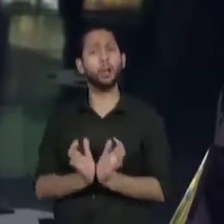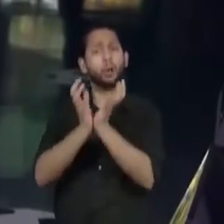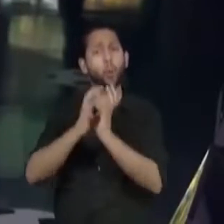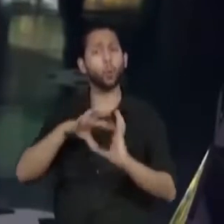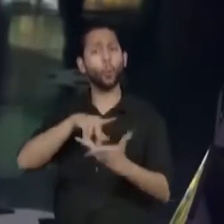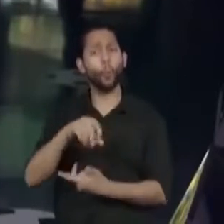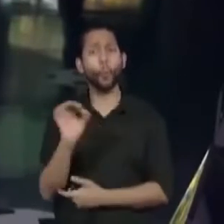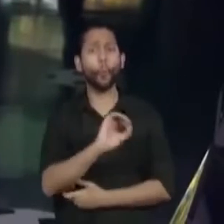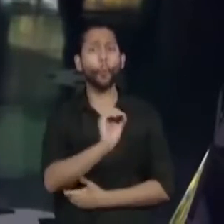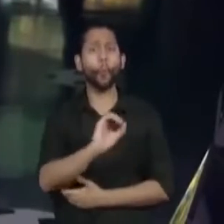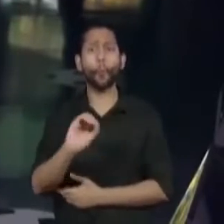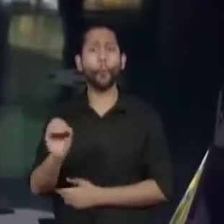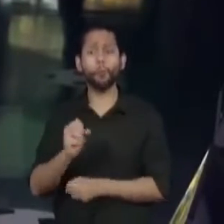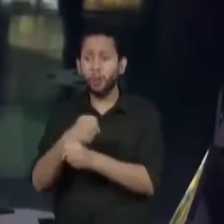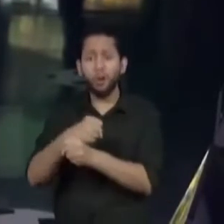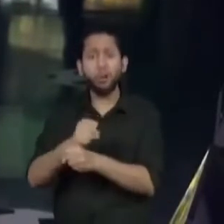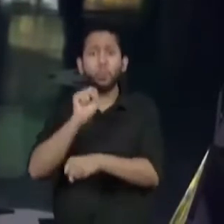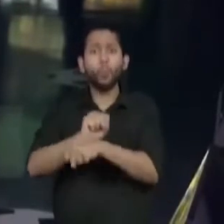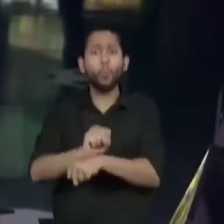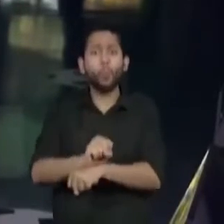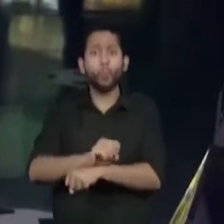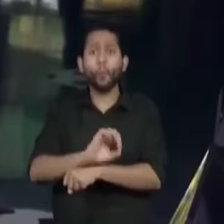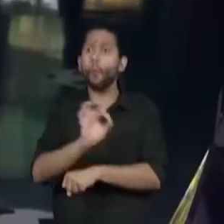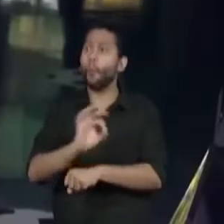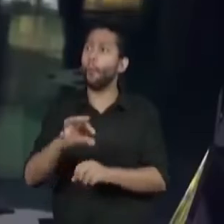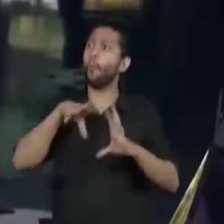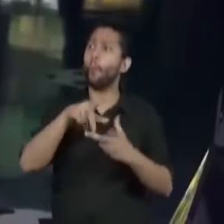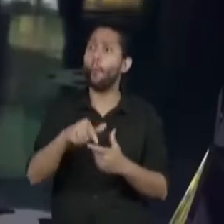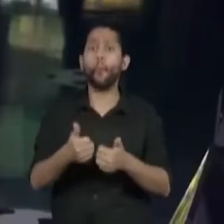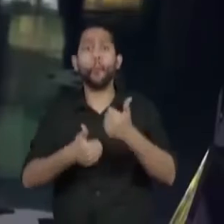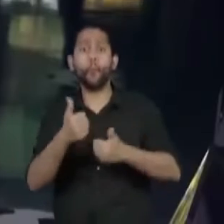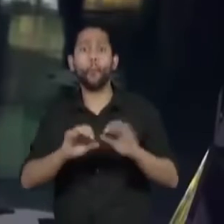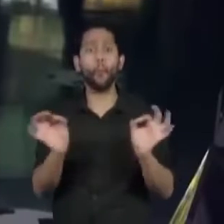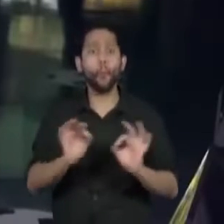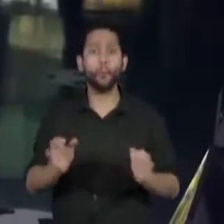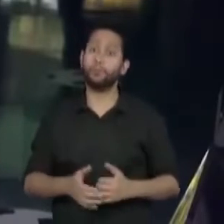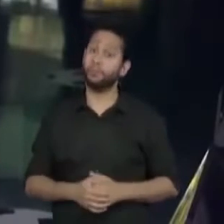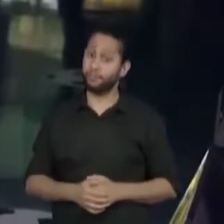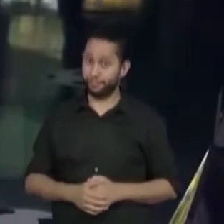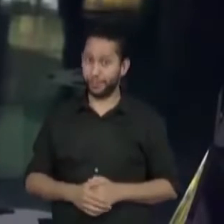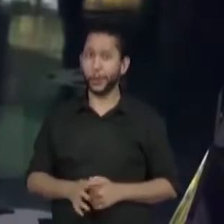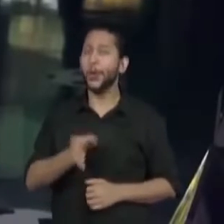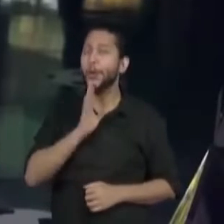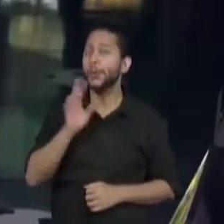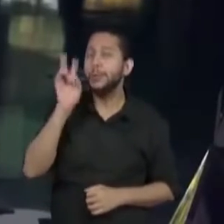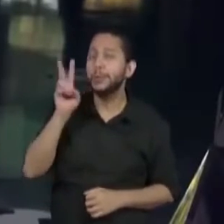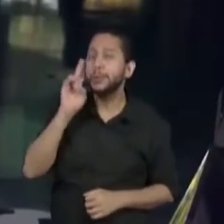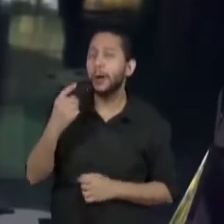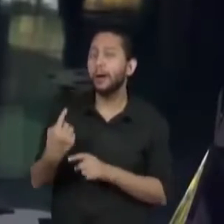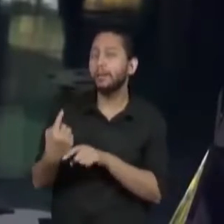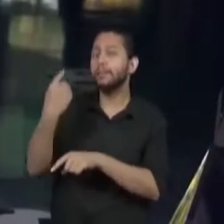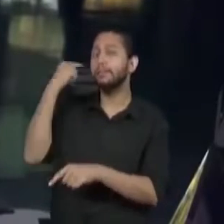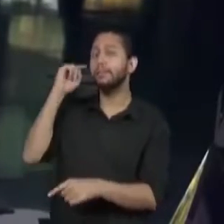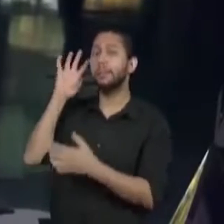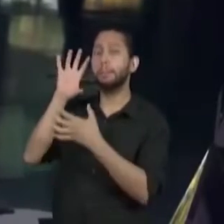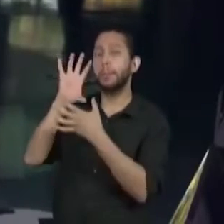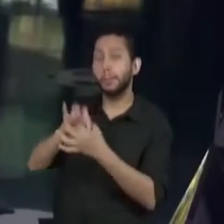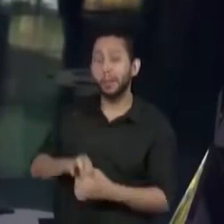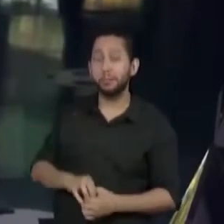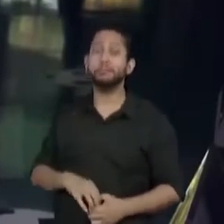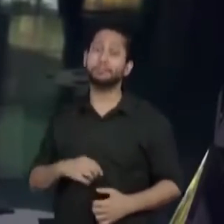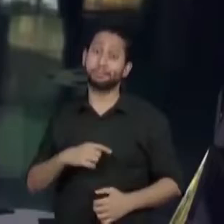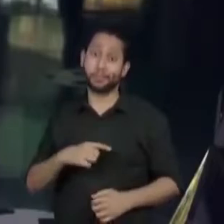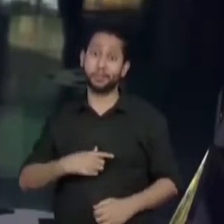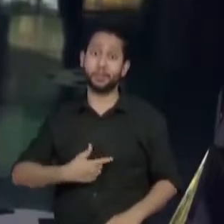tantos anos, né? É um grande marco, né? Que a história, ela conta, ela retrata a questão da Segunda